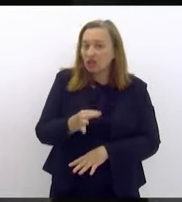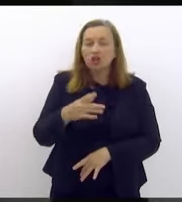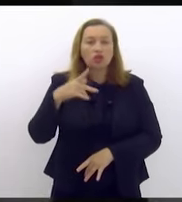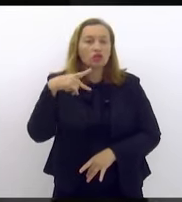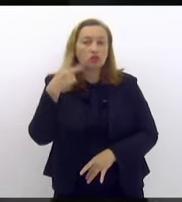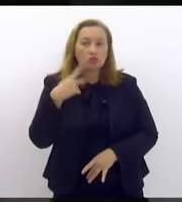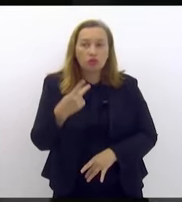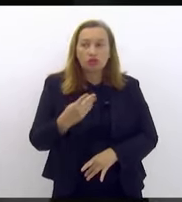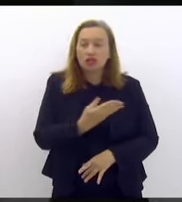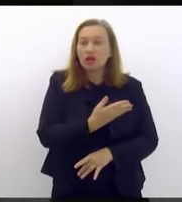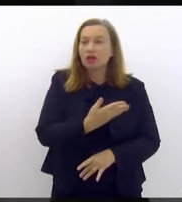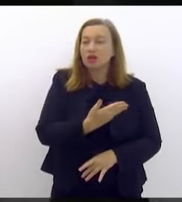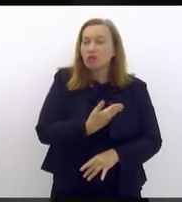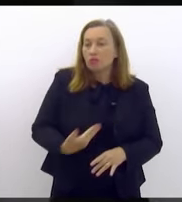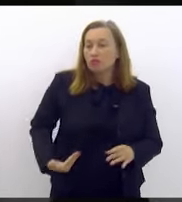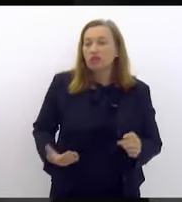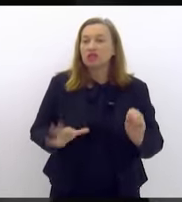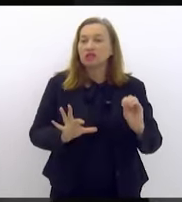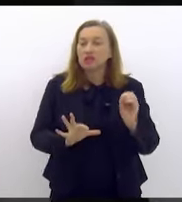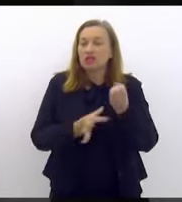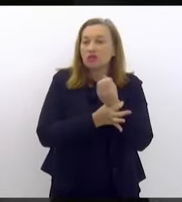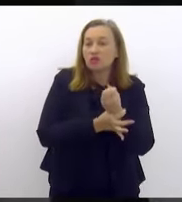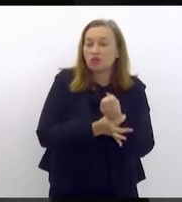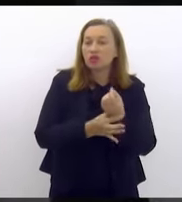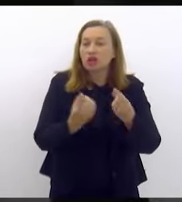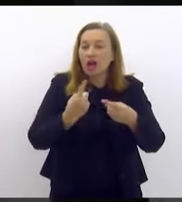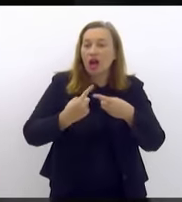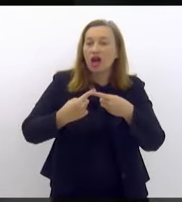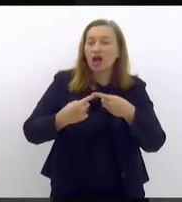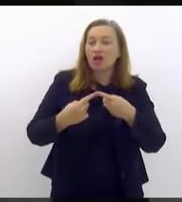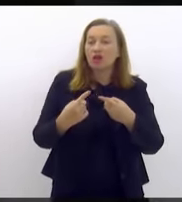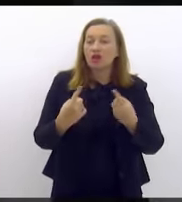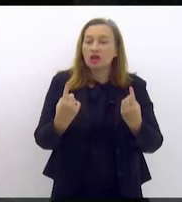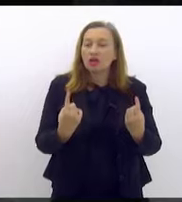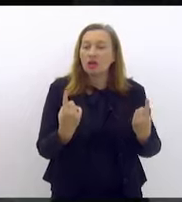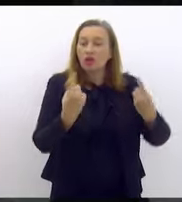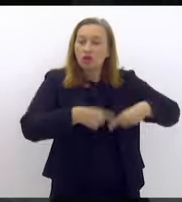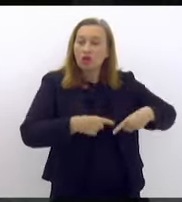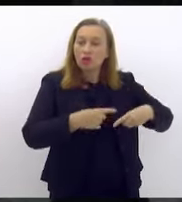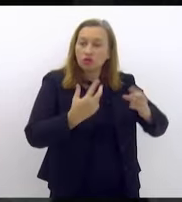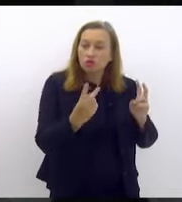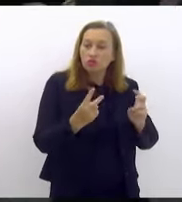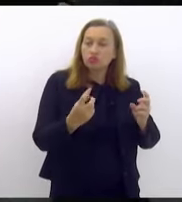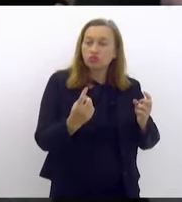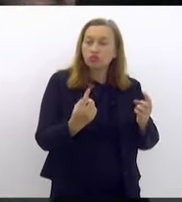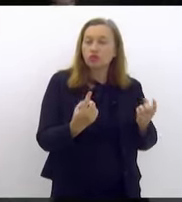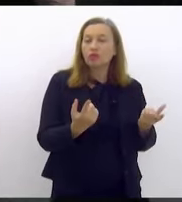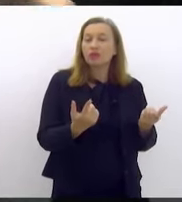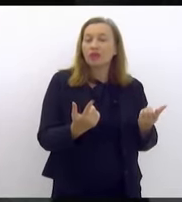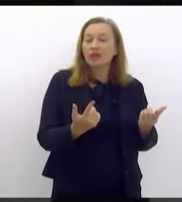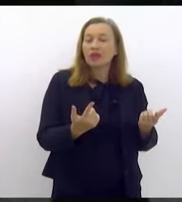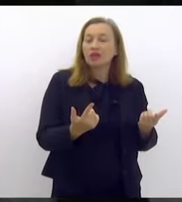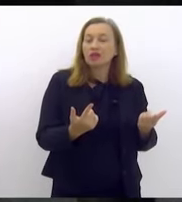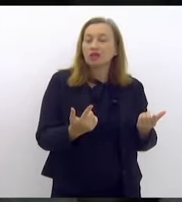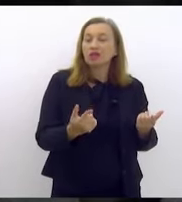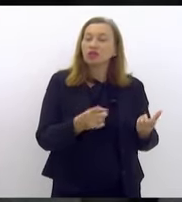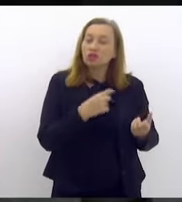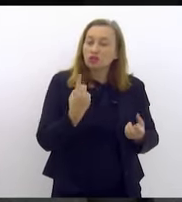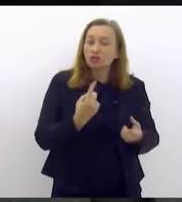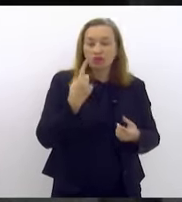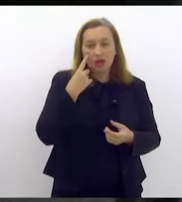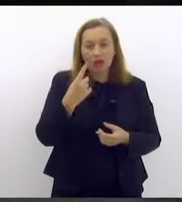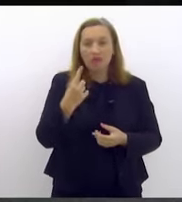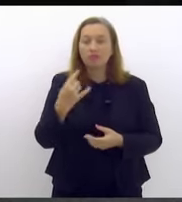política pública de segurança que supere a lógica do confronto e que aumente uma lógica que, para a gente, é tão